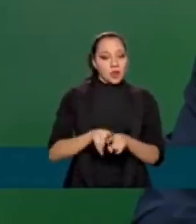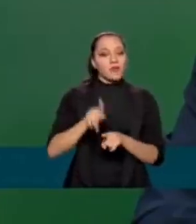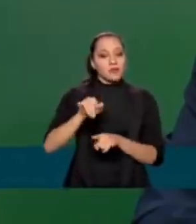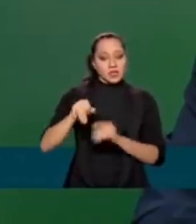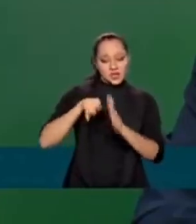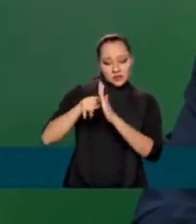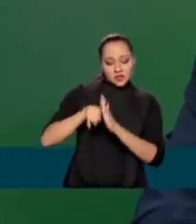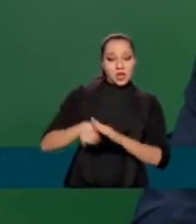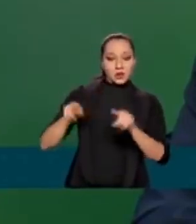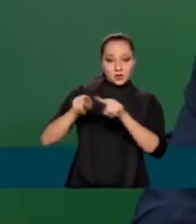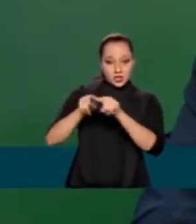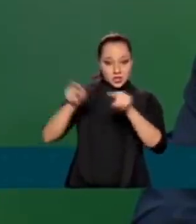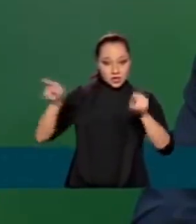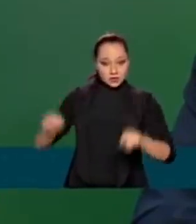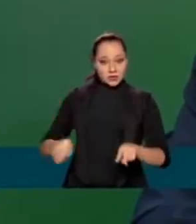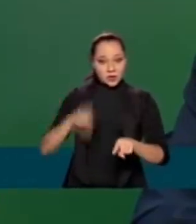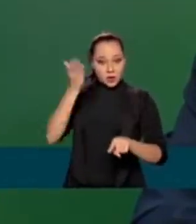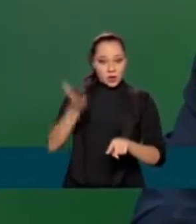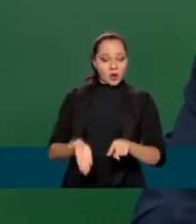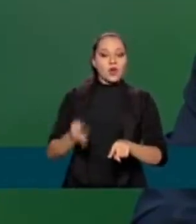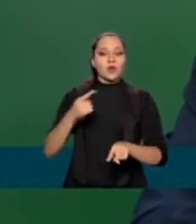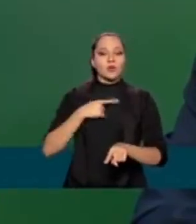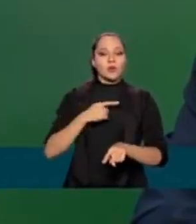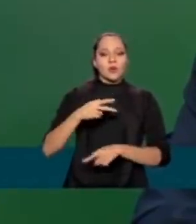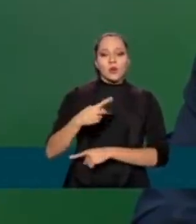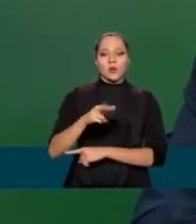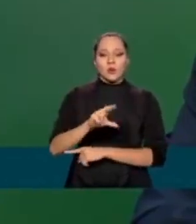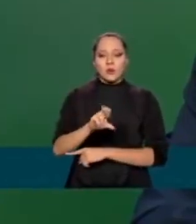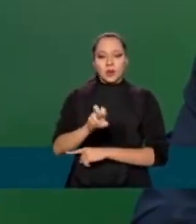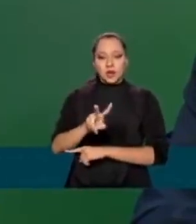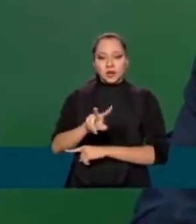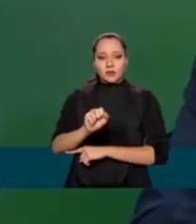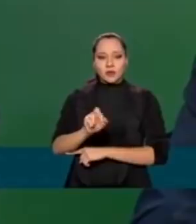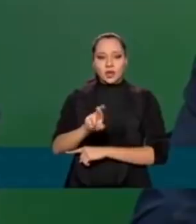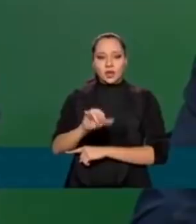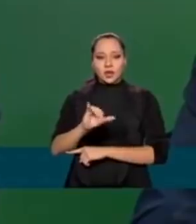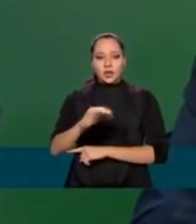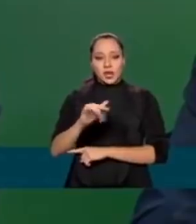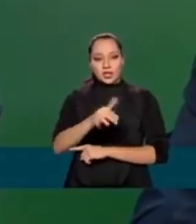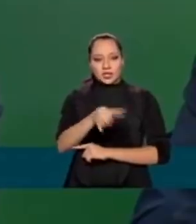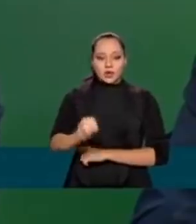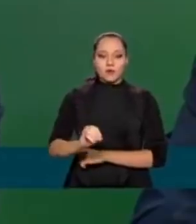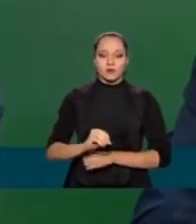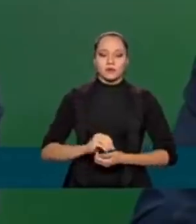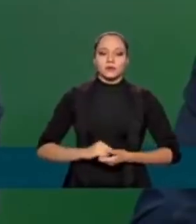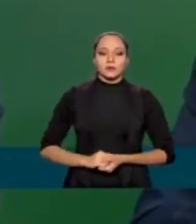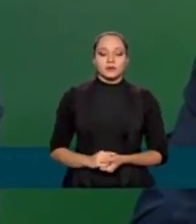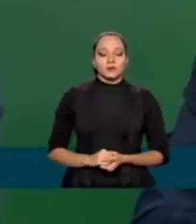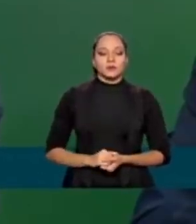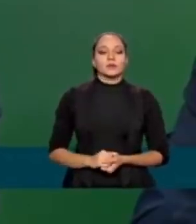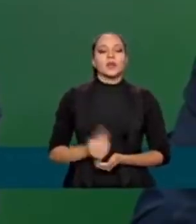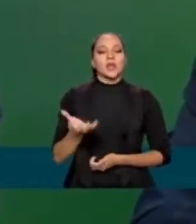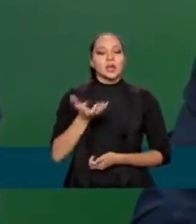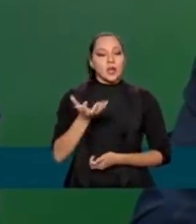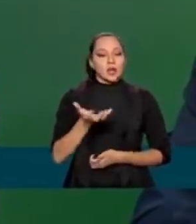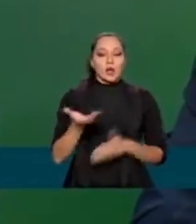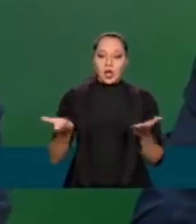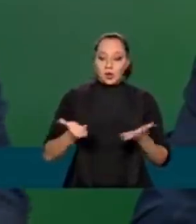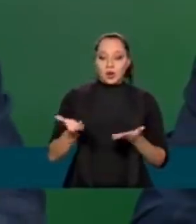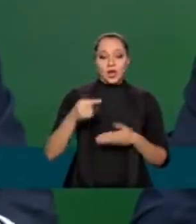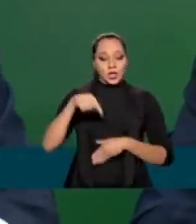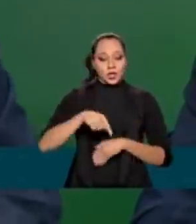investigado o servidor por prevaricação. E quero aqui